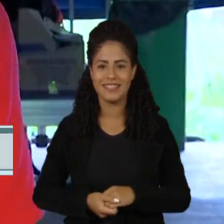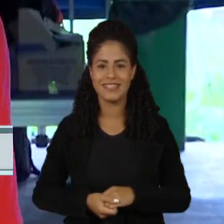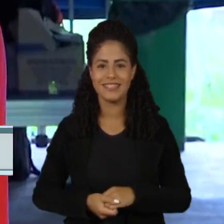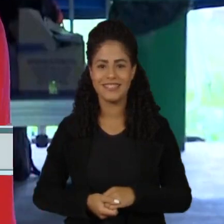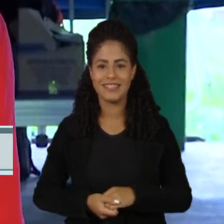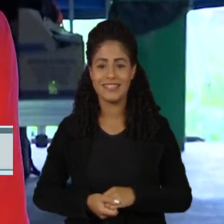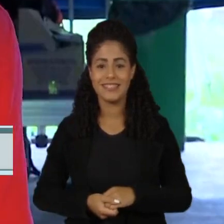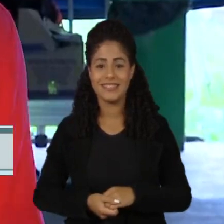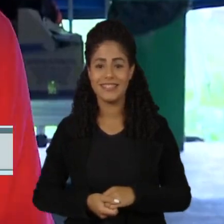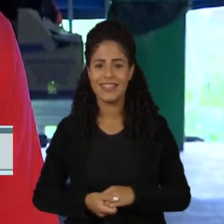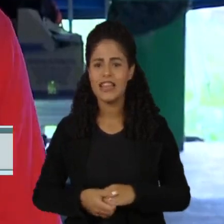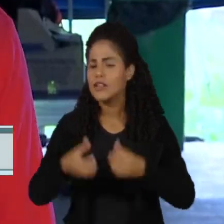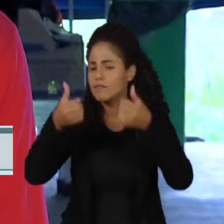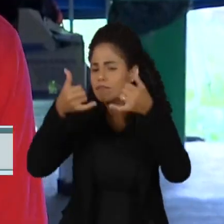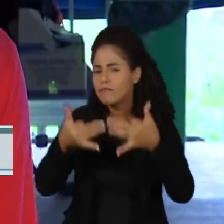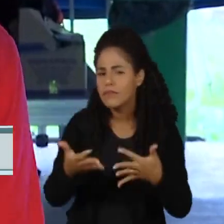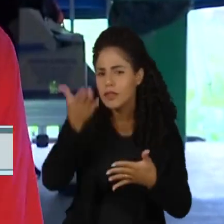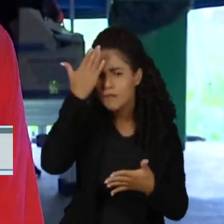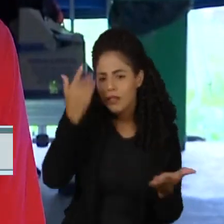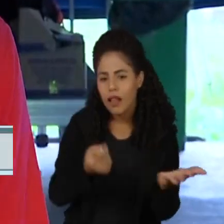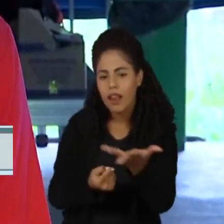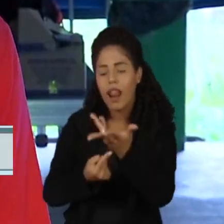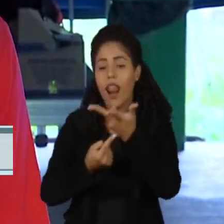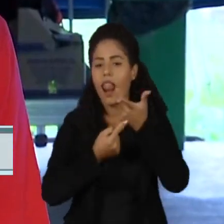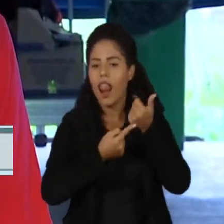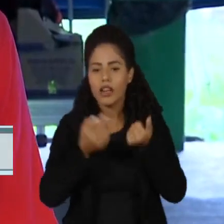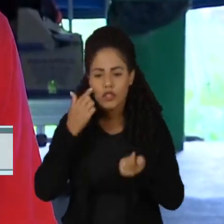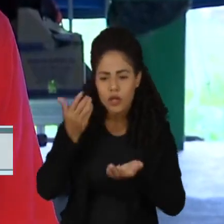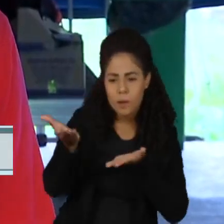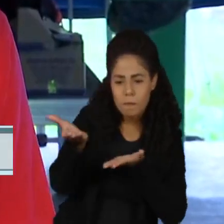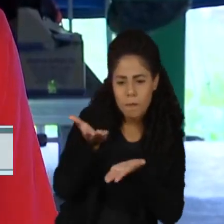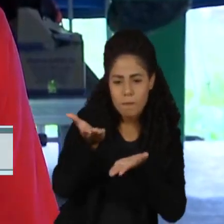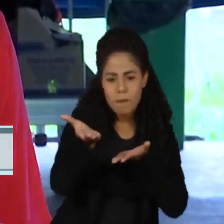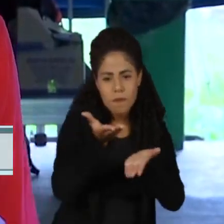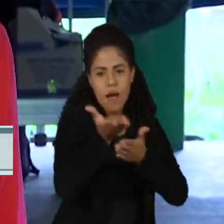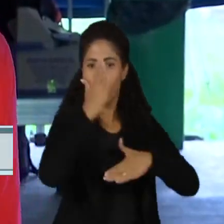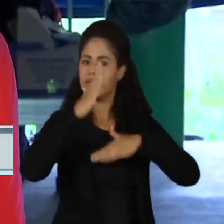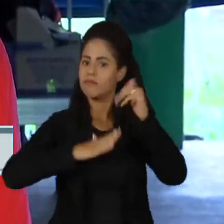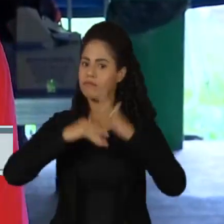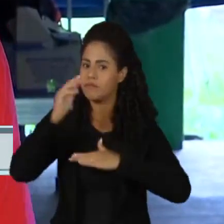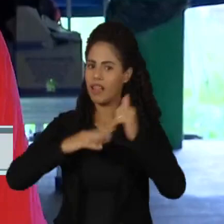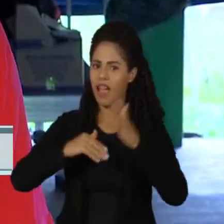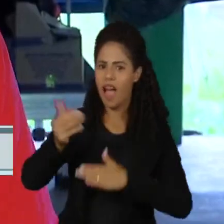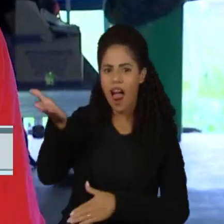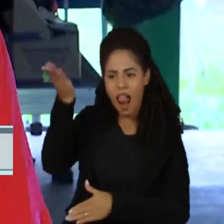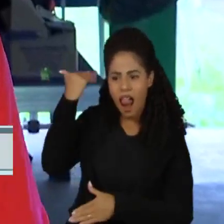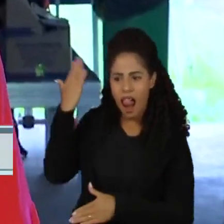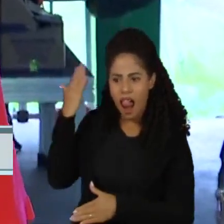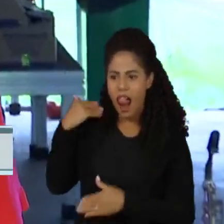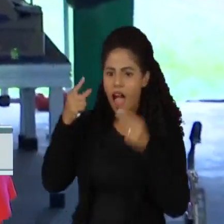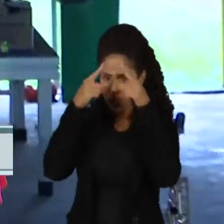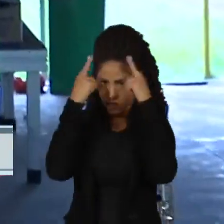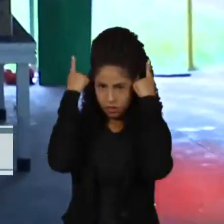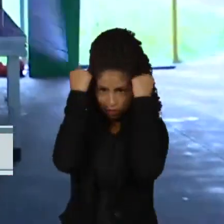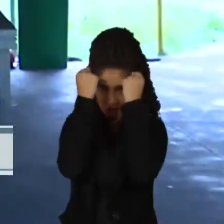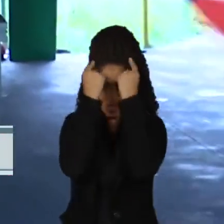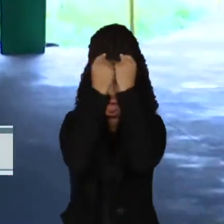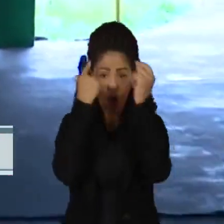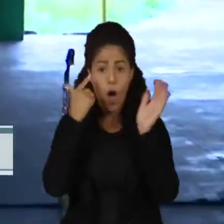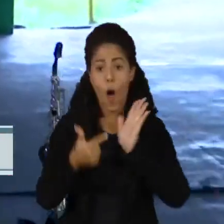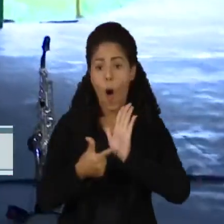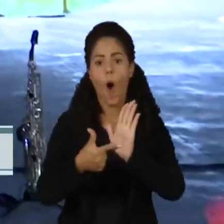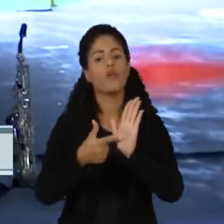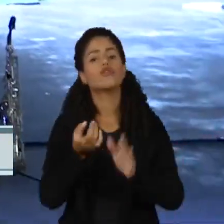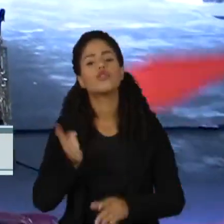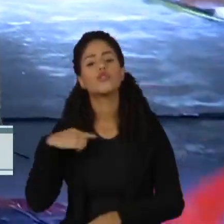Os primeiros relatos de artistas que entretinham o público com suas habilidades datam da Grécia Antiga. Porém, o circo como conhecemos